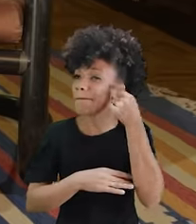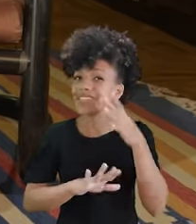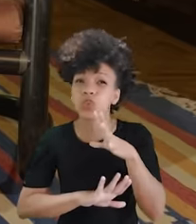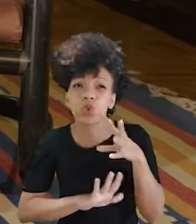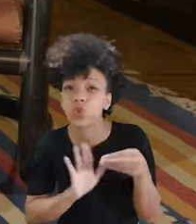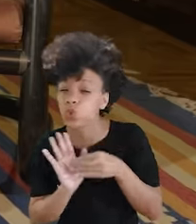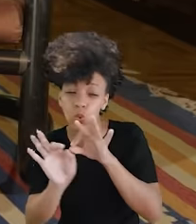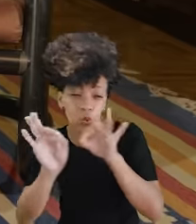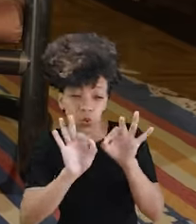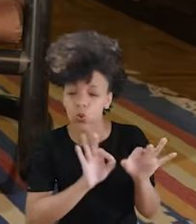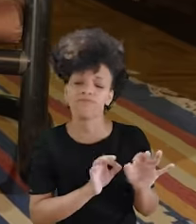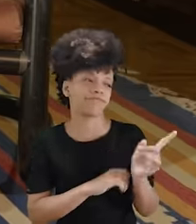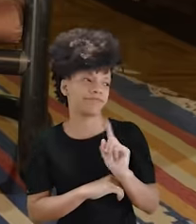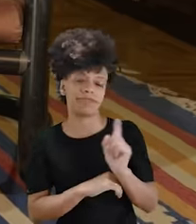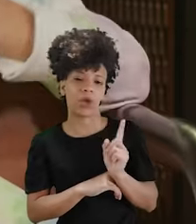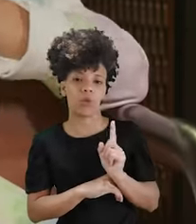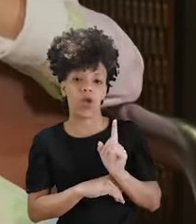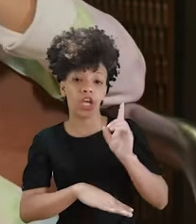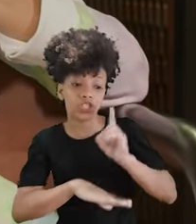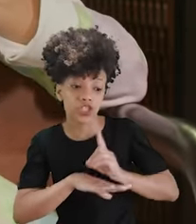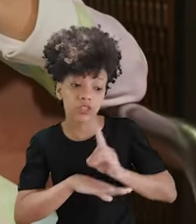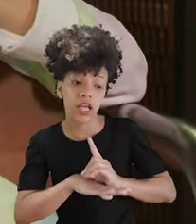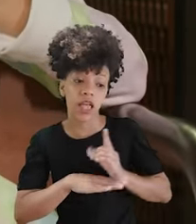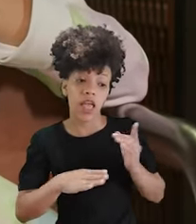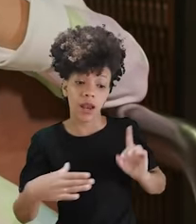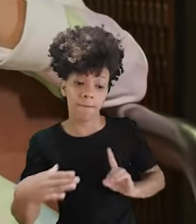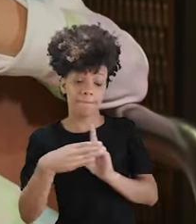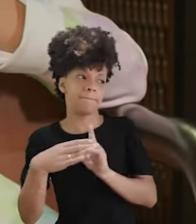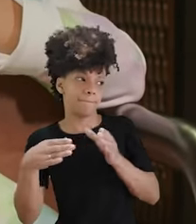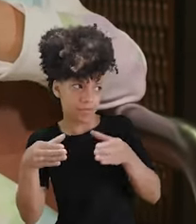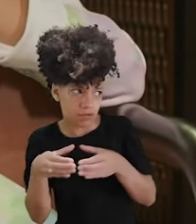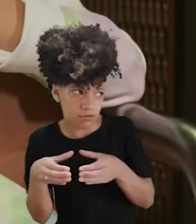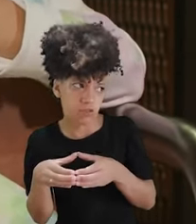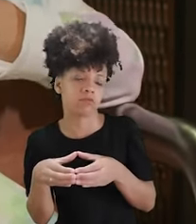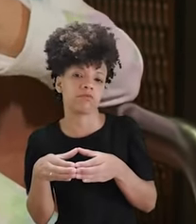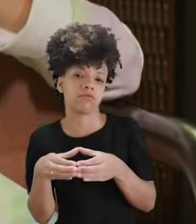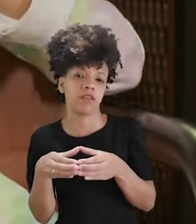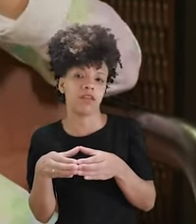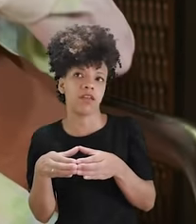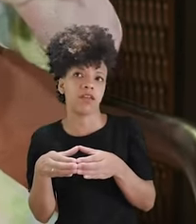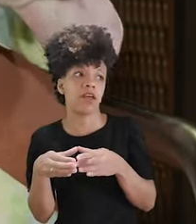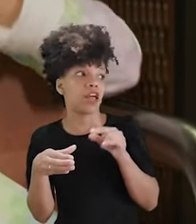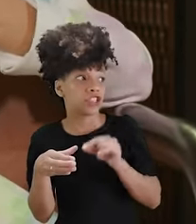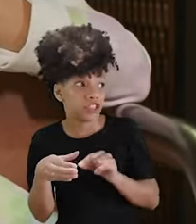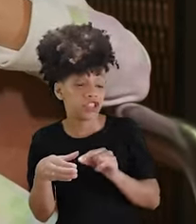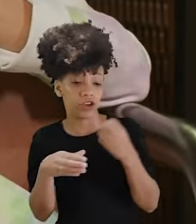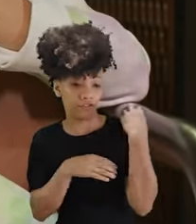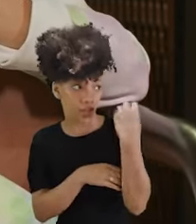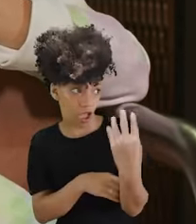que é a que coordena todos os departamentos não diretores de Cruzeiro pertencem ao departamento pertence ao departamento